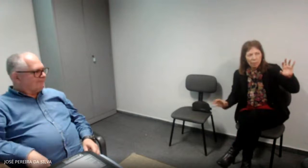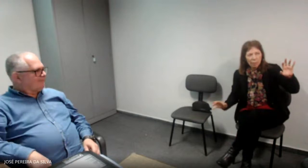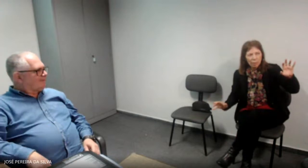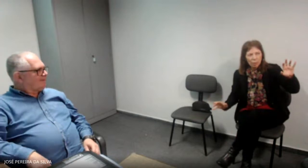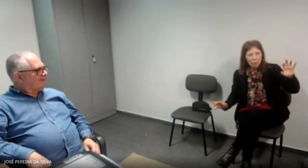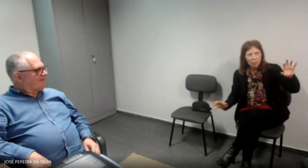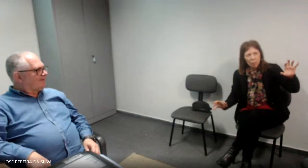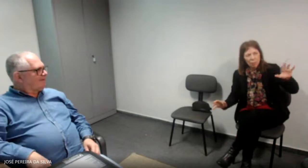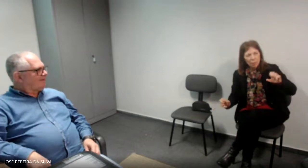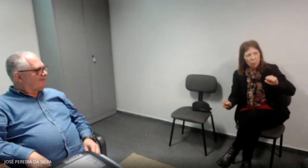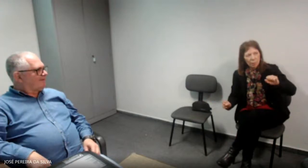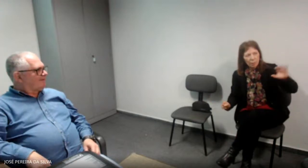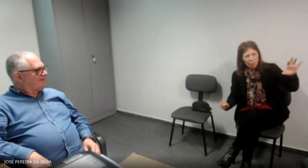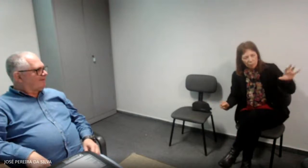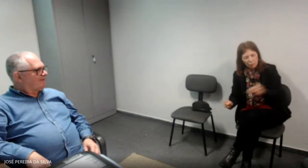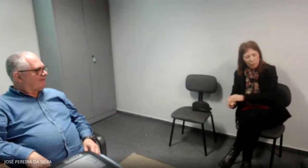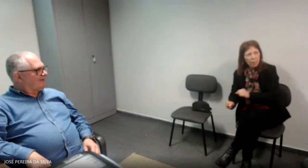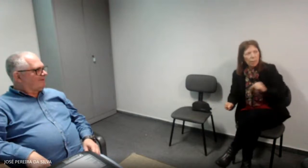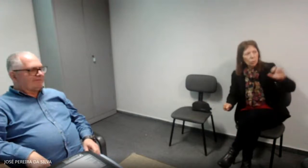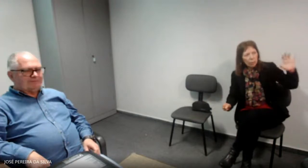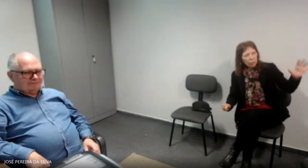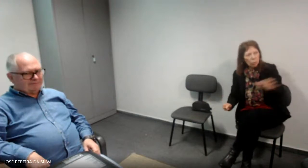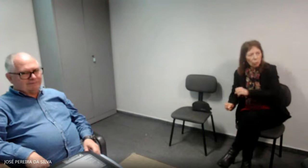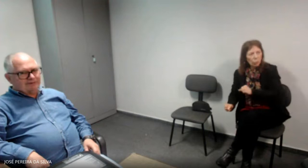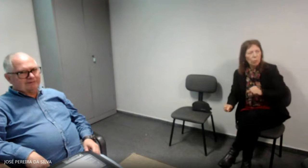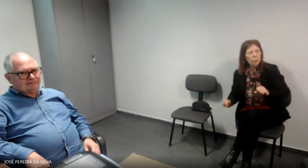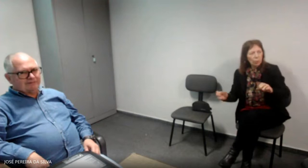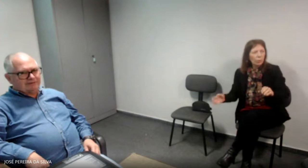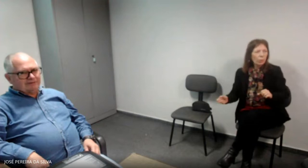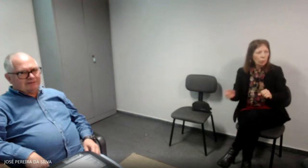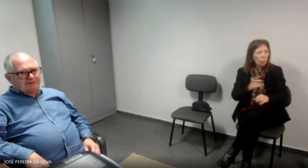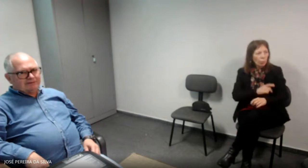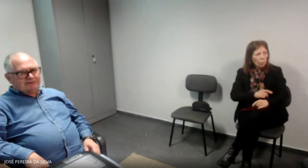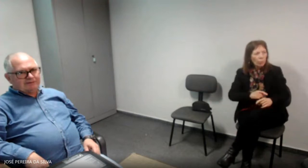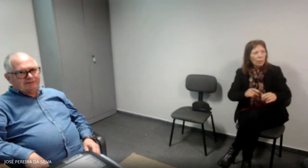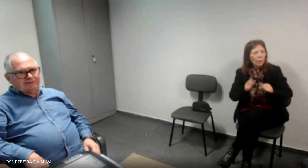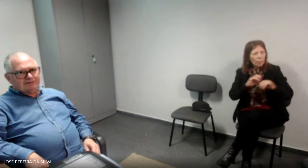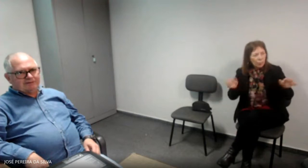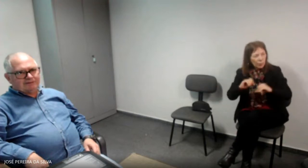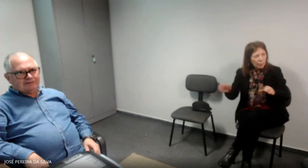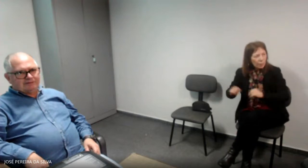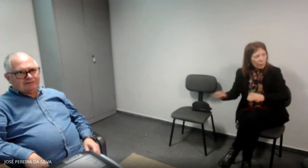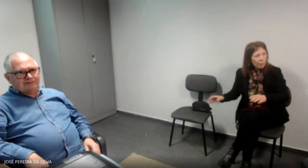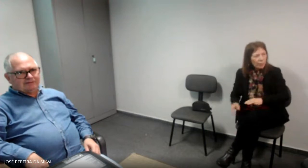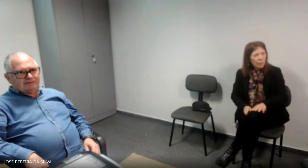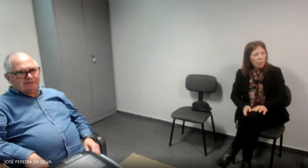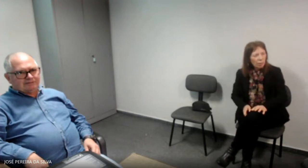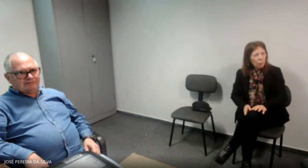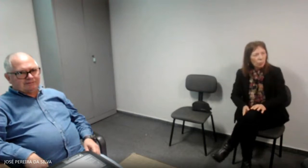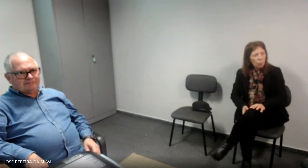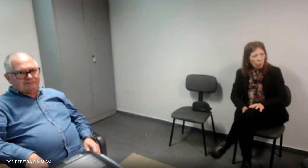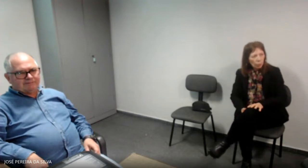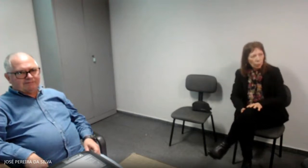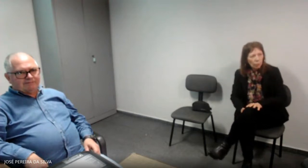você sente a energia assim, daí você faz a comunicação. Daí você vai jogando de um para o outro, depois do outro para um, e depois faz